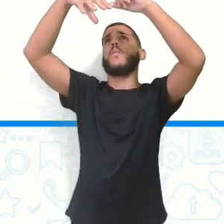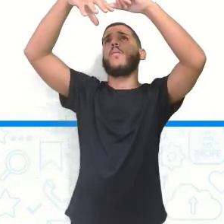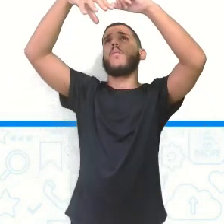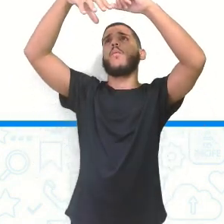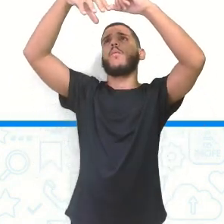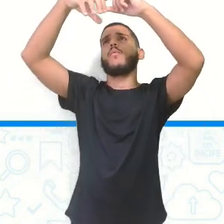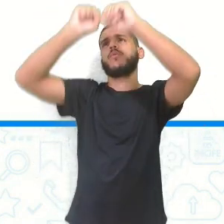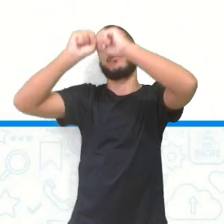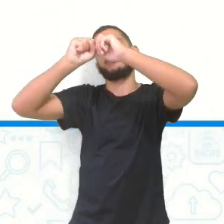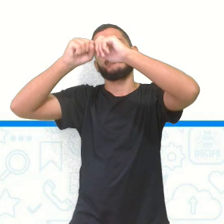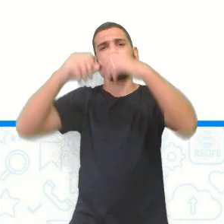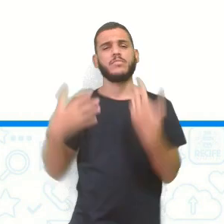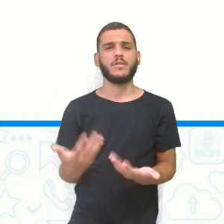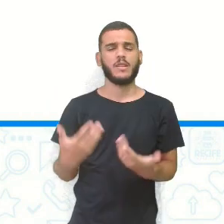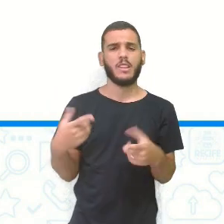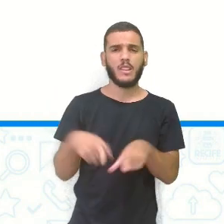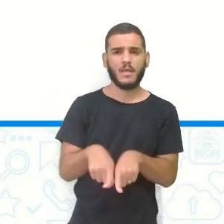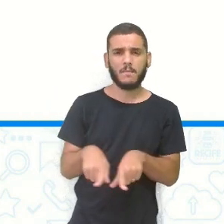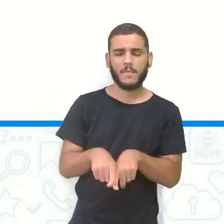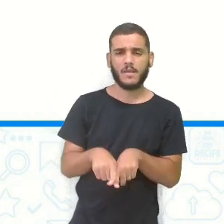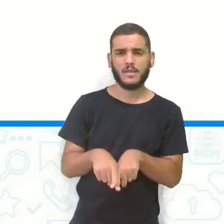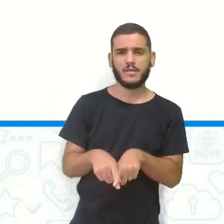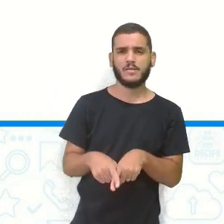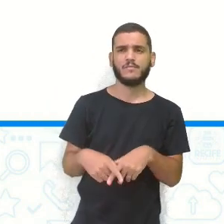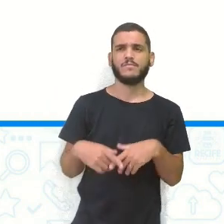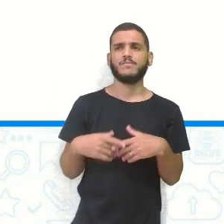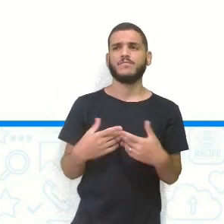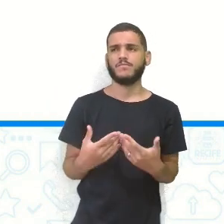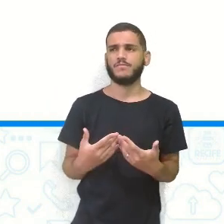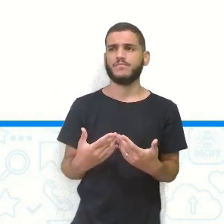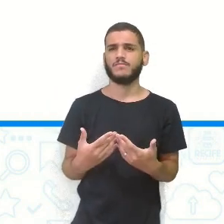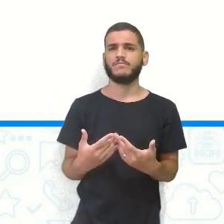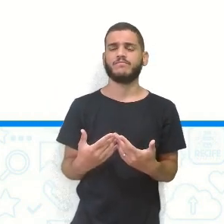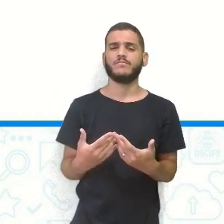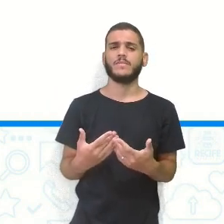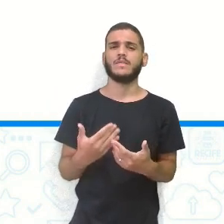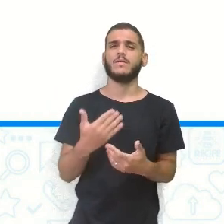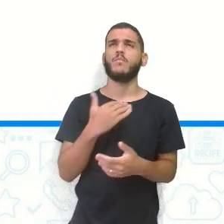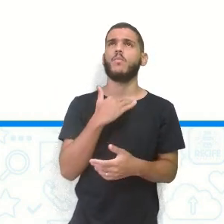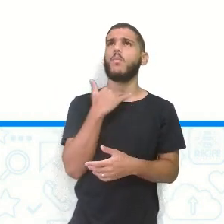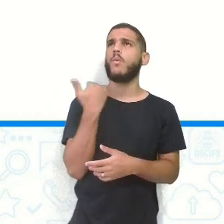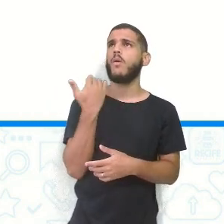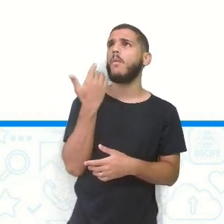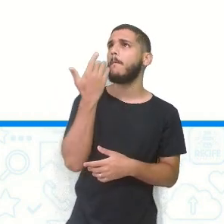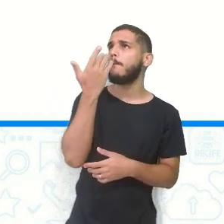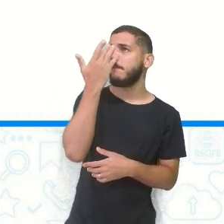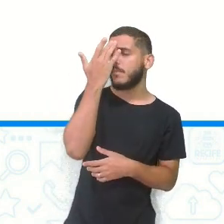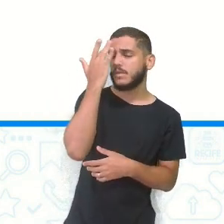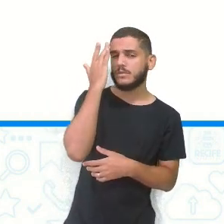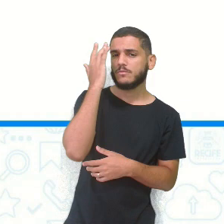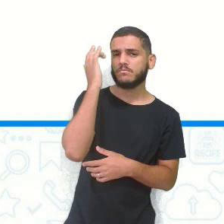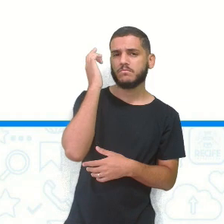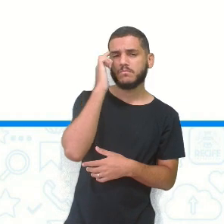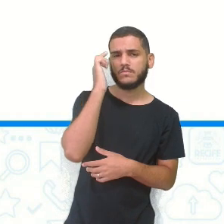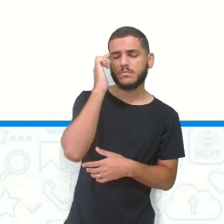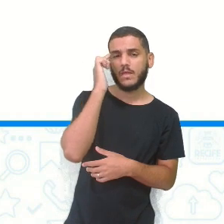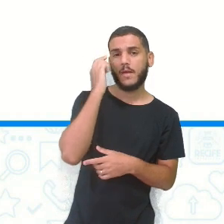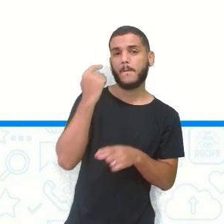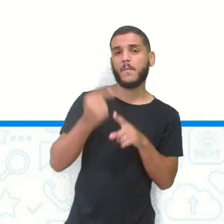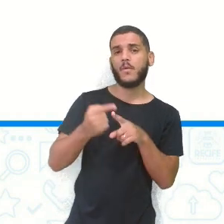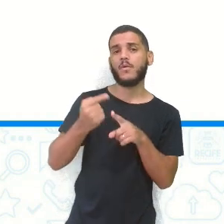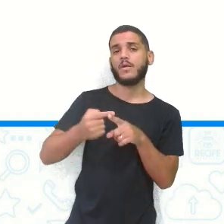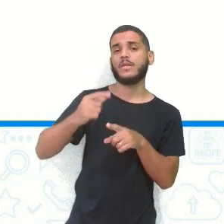rastro de poeira luminosa. Morreu alguém, pensou a menina. Sempre que uma estrela